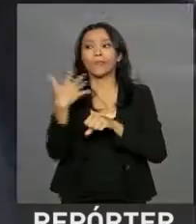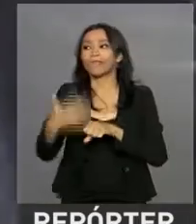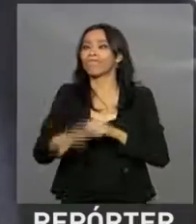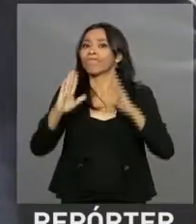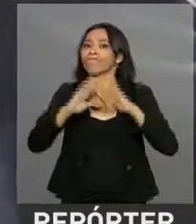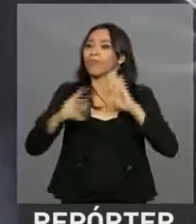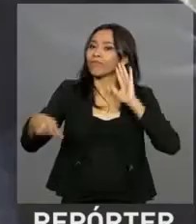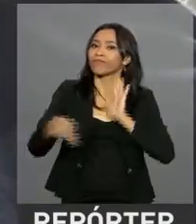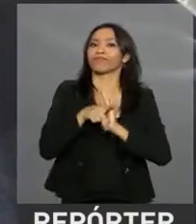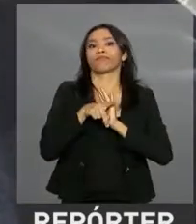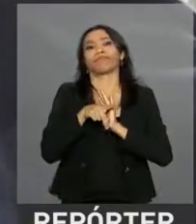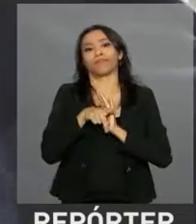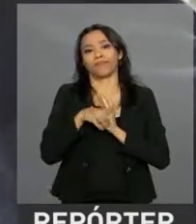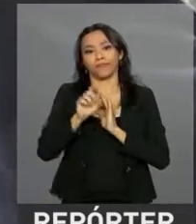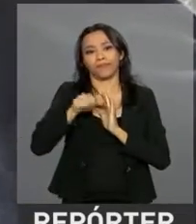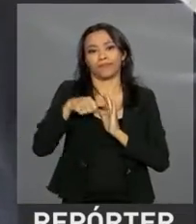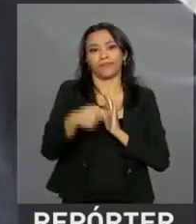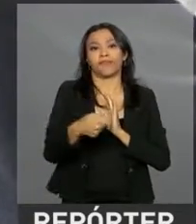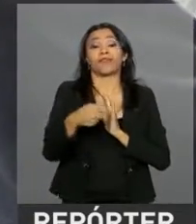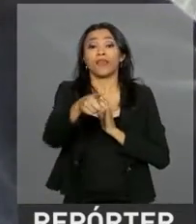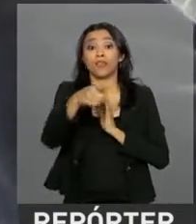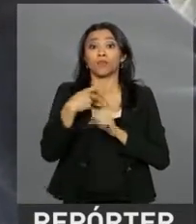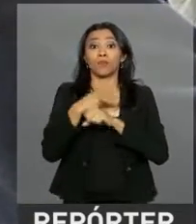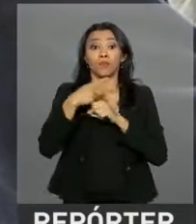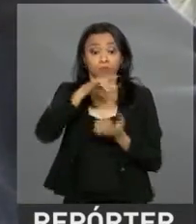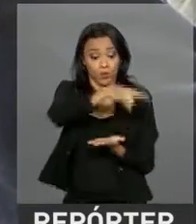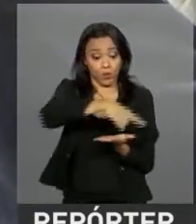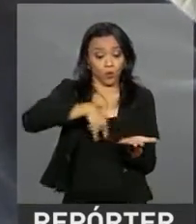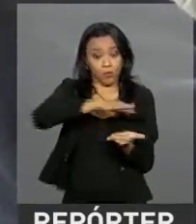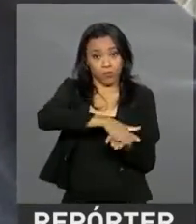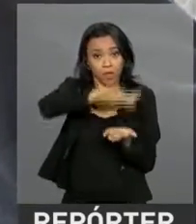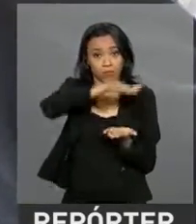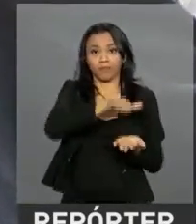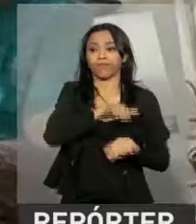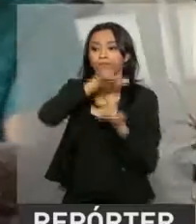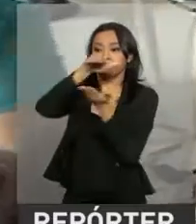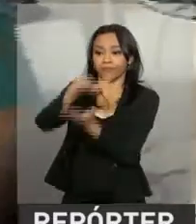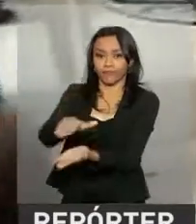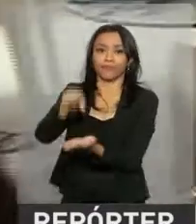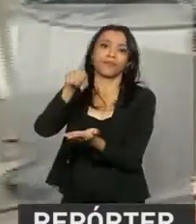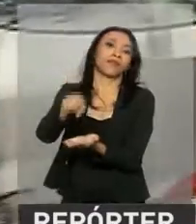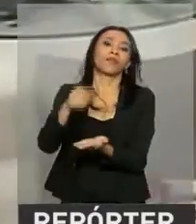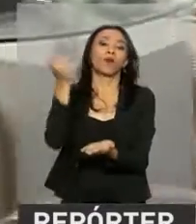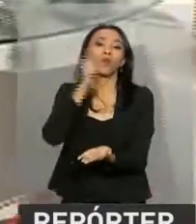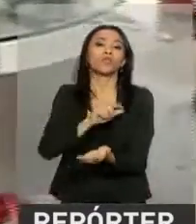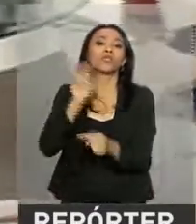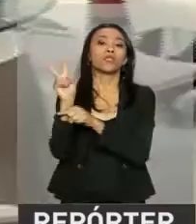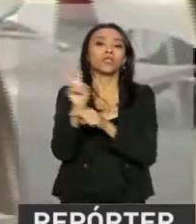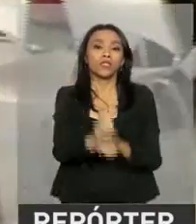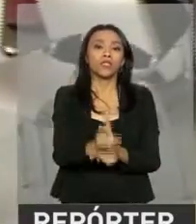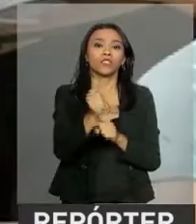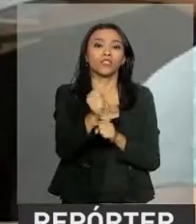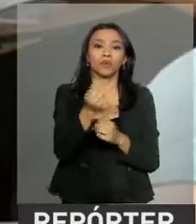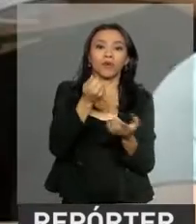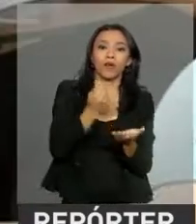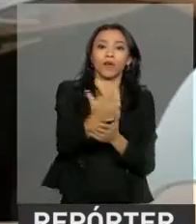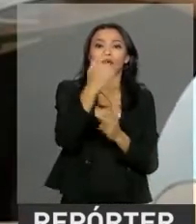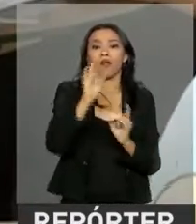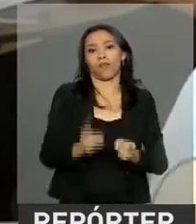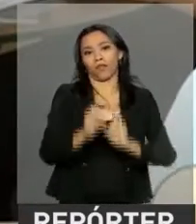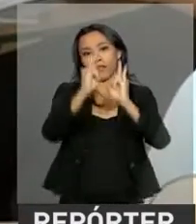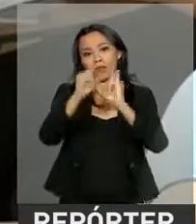seu nesta semana entregar os documentos para financiar um apartamento pelo programa minha casa minha vida